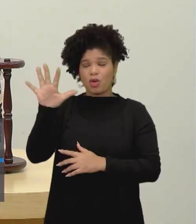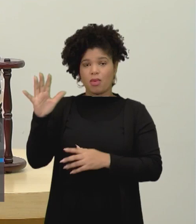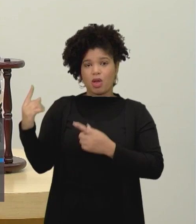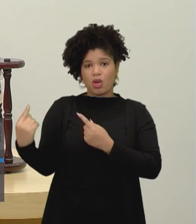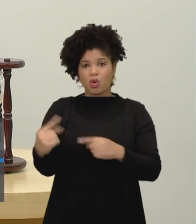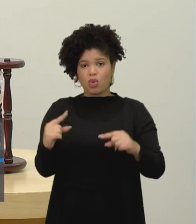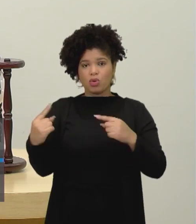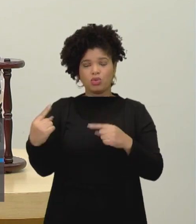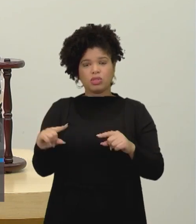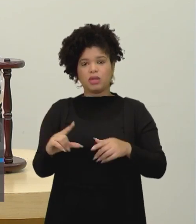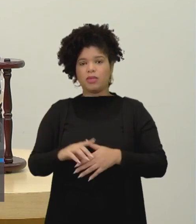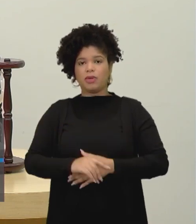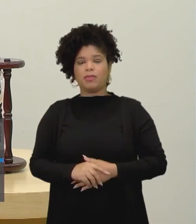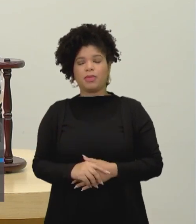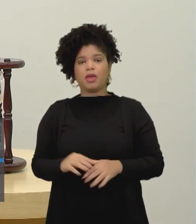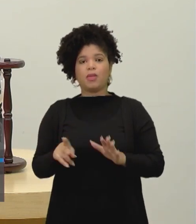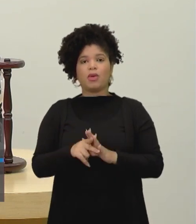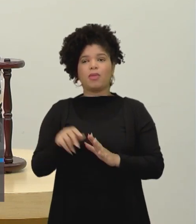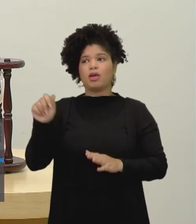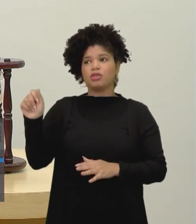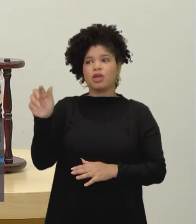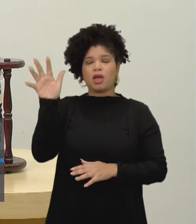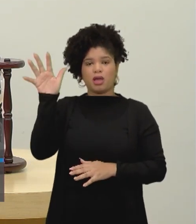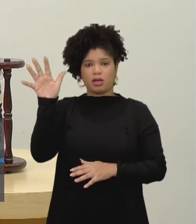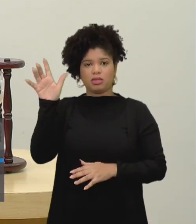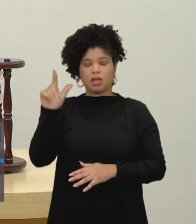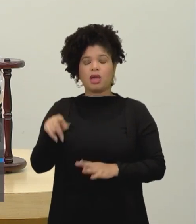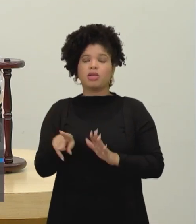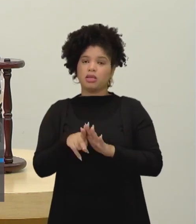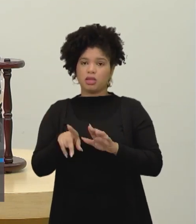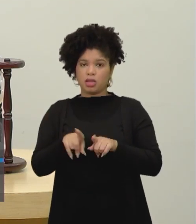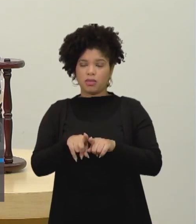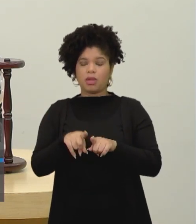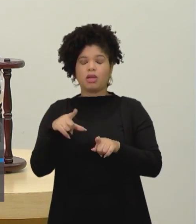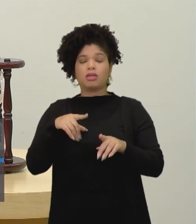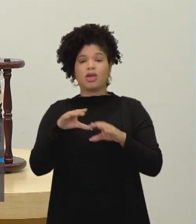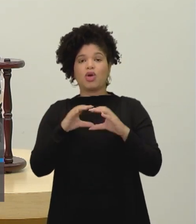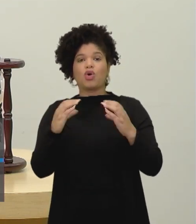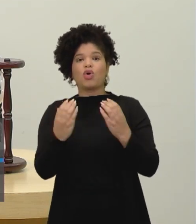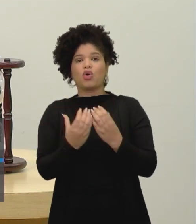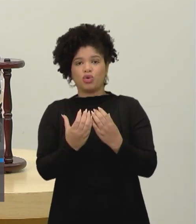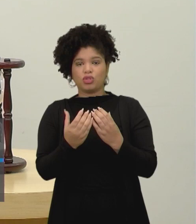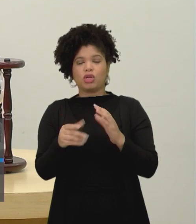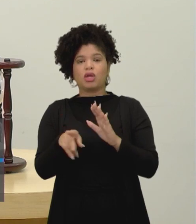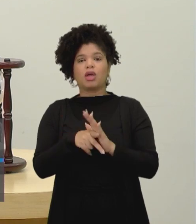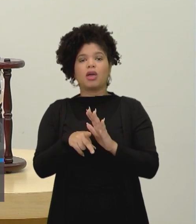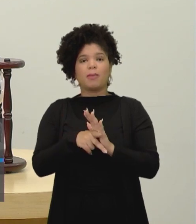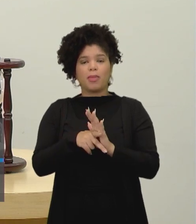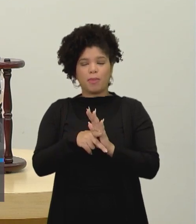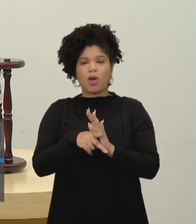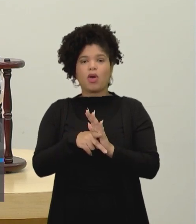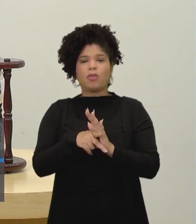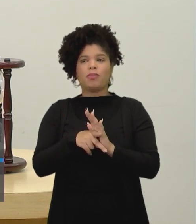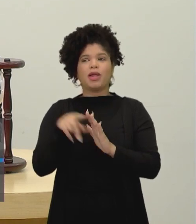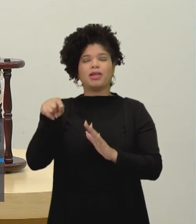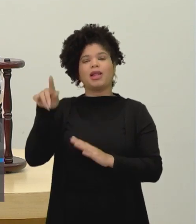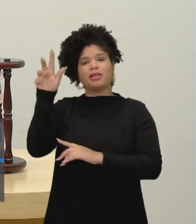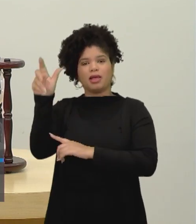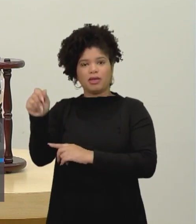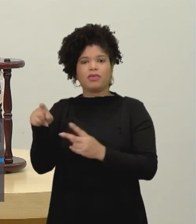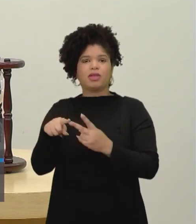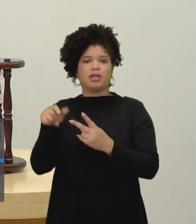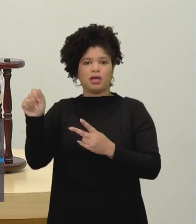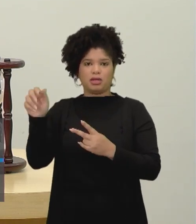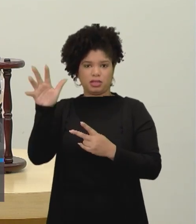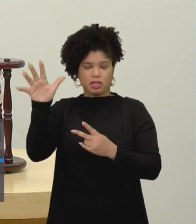a África e a Ásia. Então, na Conferência de Bandung, reconhecimento da igualdade de todas as nações e raças,